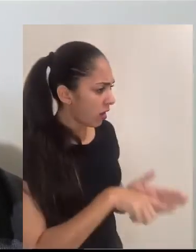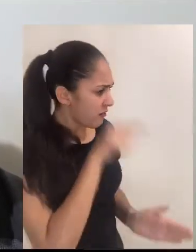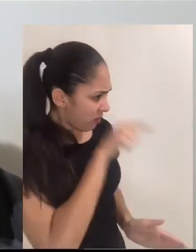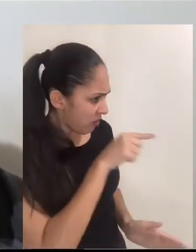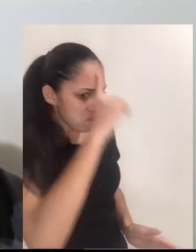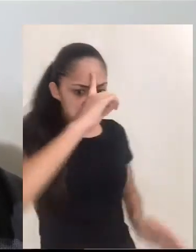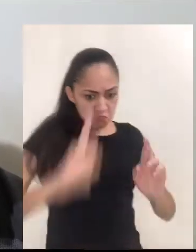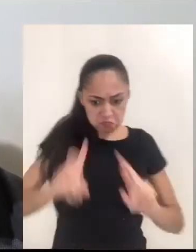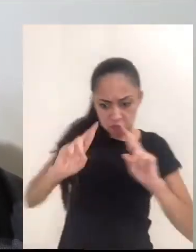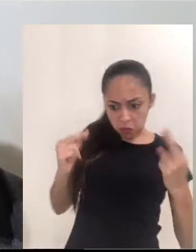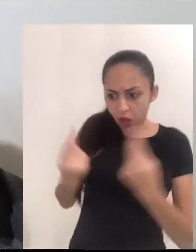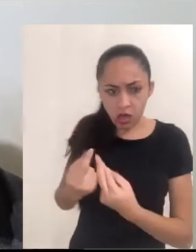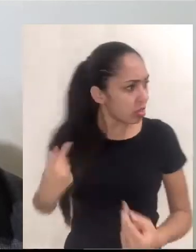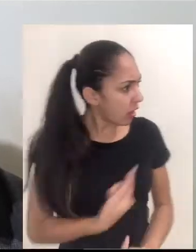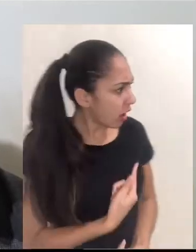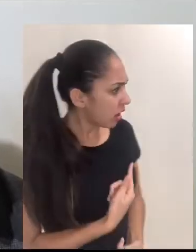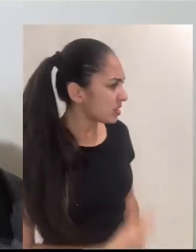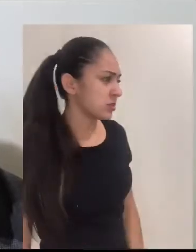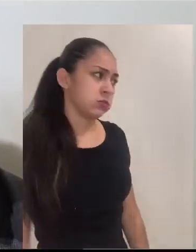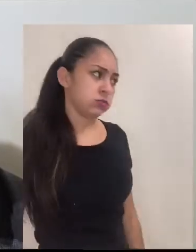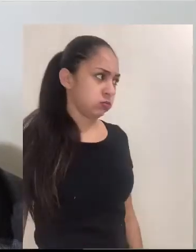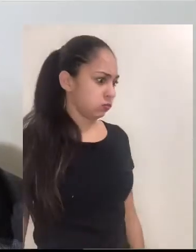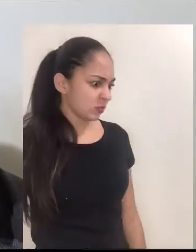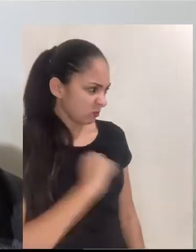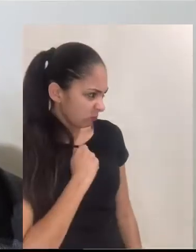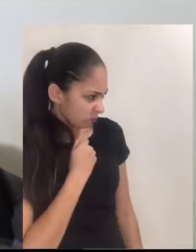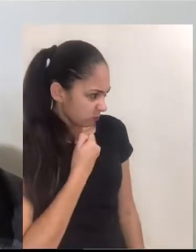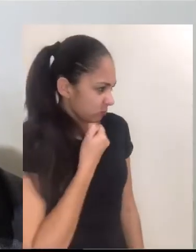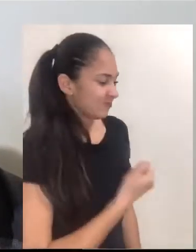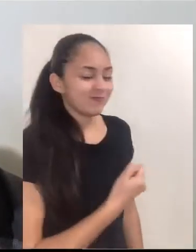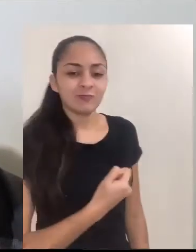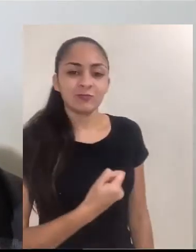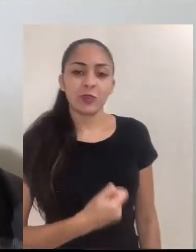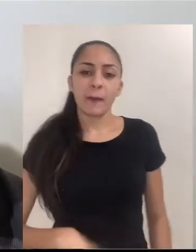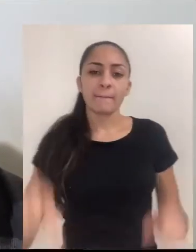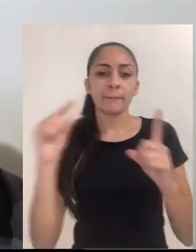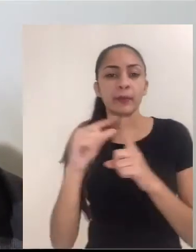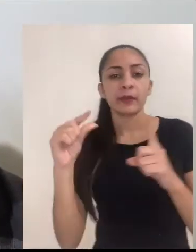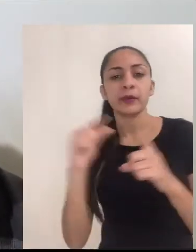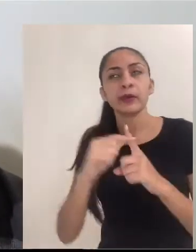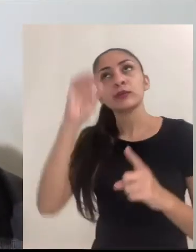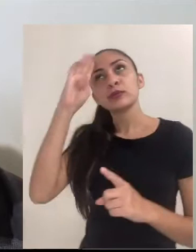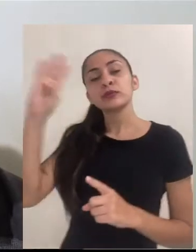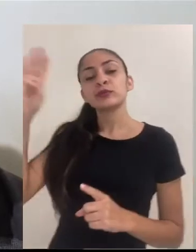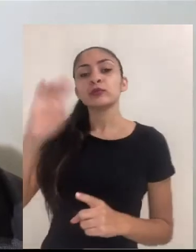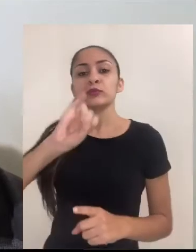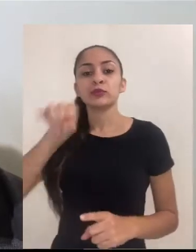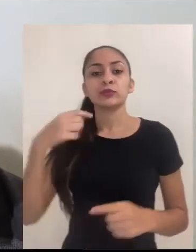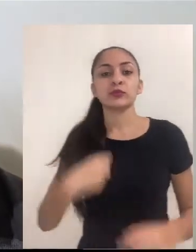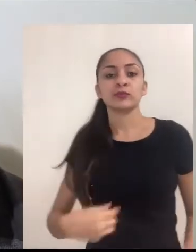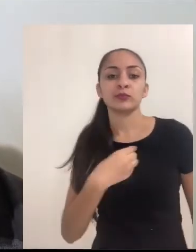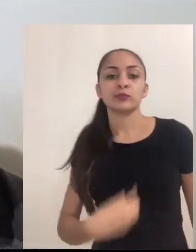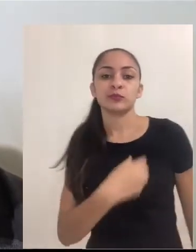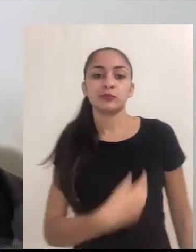tanto mais o odiavam, por causa dos seus sonhos e de suas palavras. Teve ainda outro sonho, e o referiu